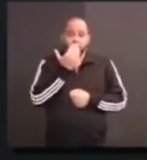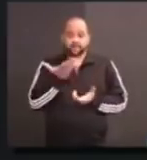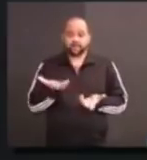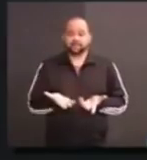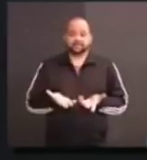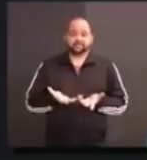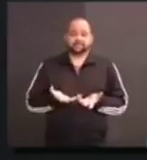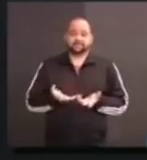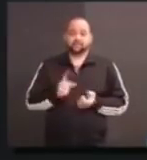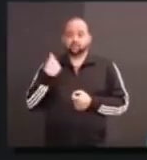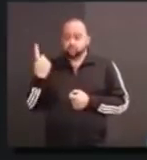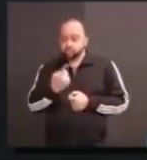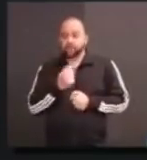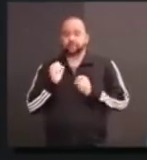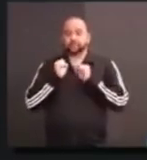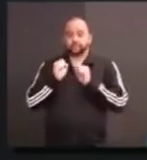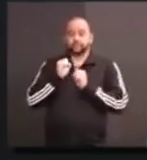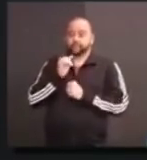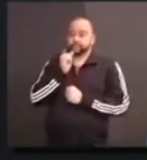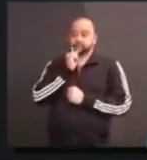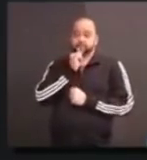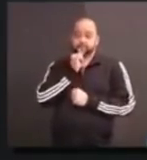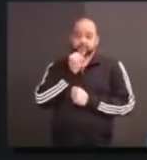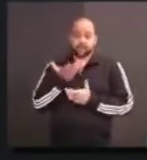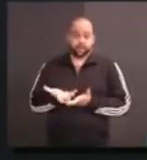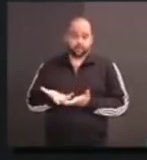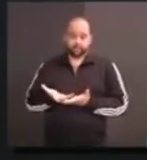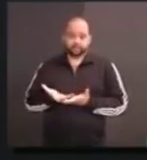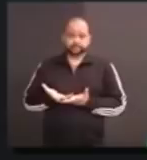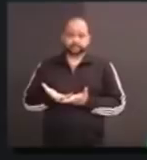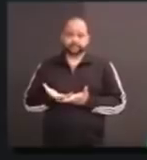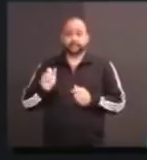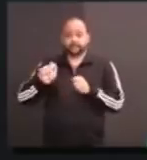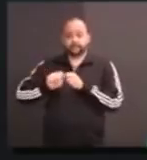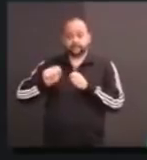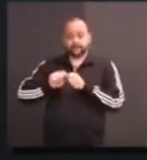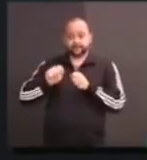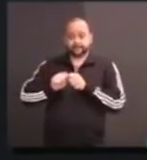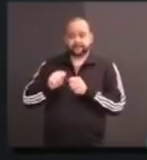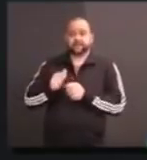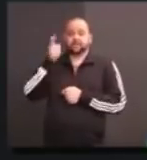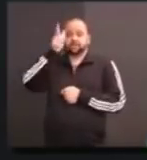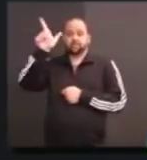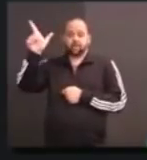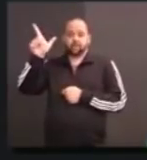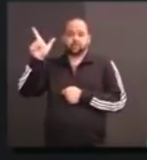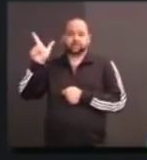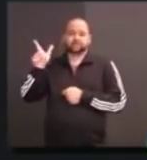nós podemos, por exemplo, fazer outras promoções.